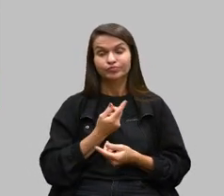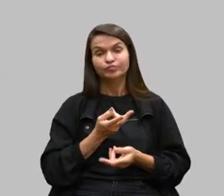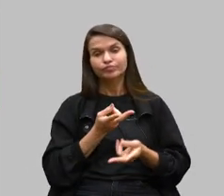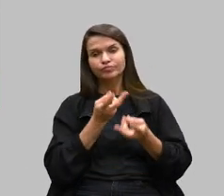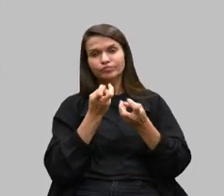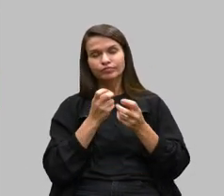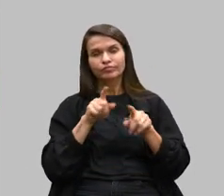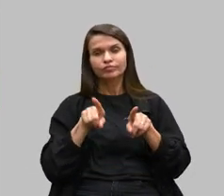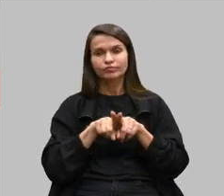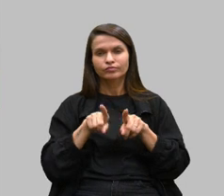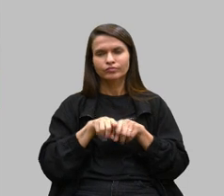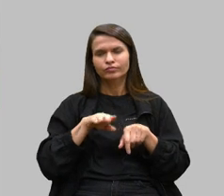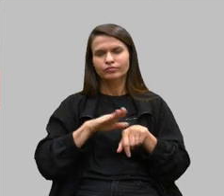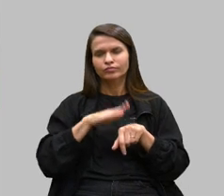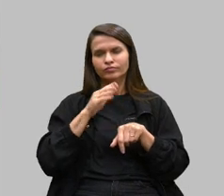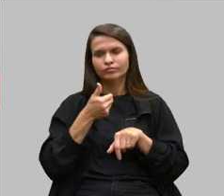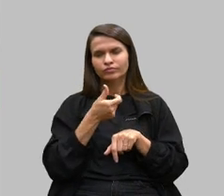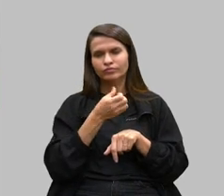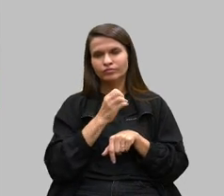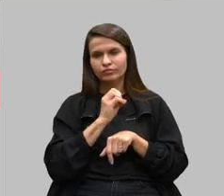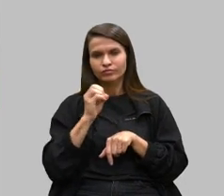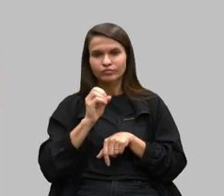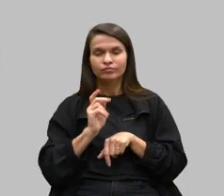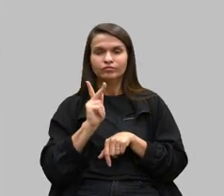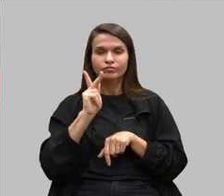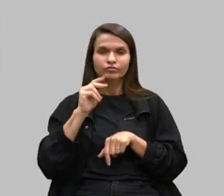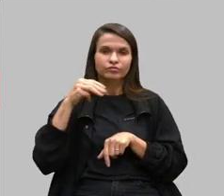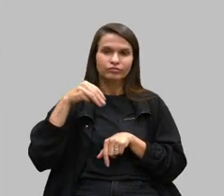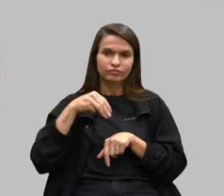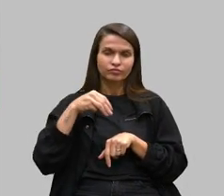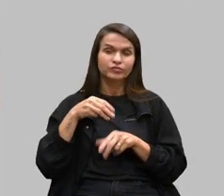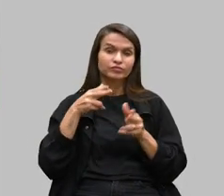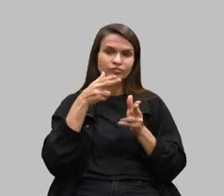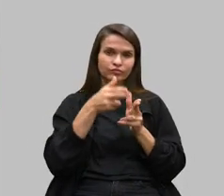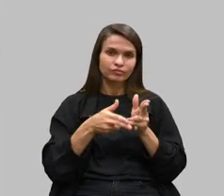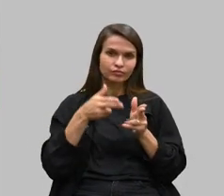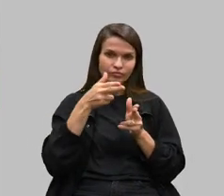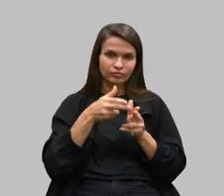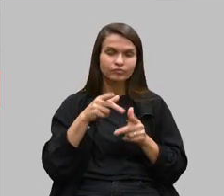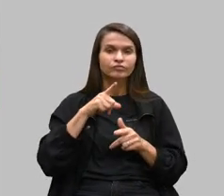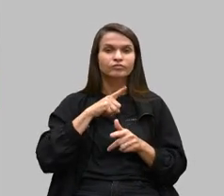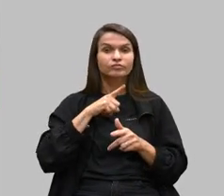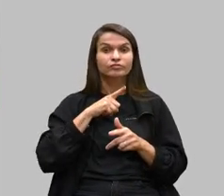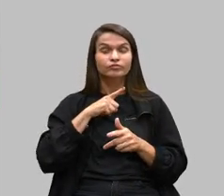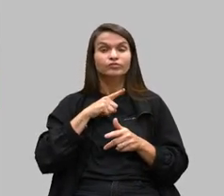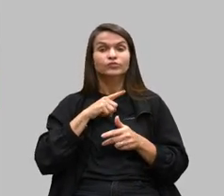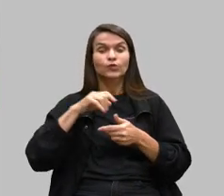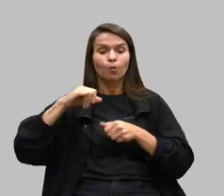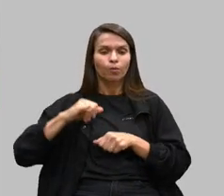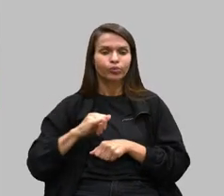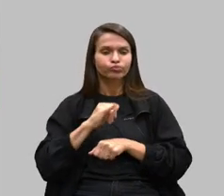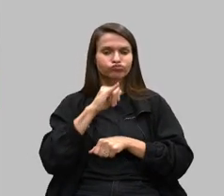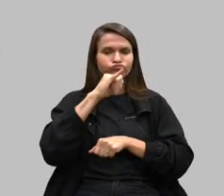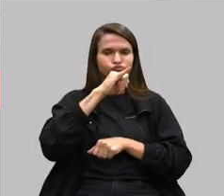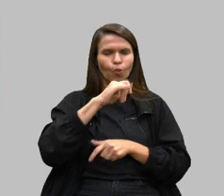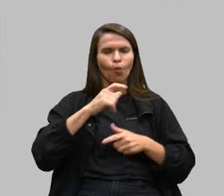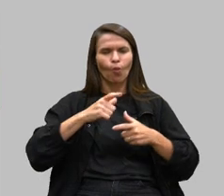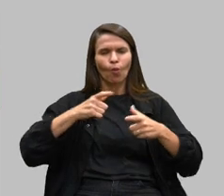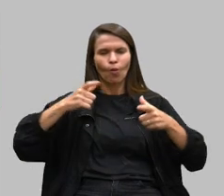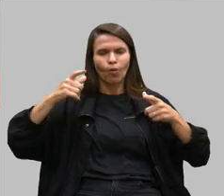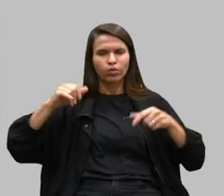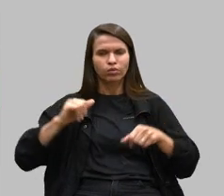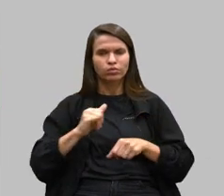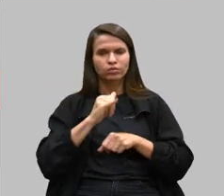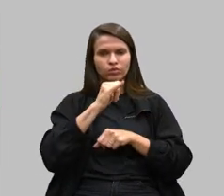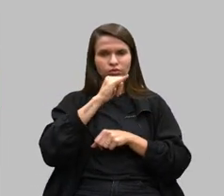nós temos mais de 600 km de ferrovia tem um aeroporto um grande aeroporto em